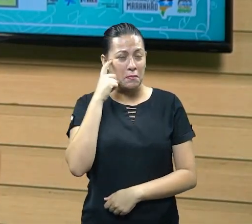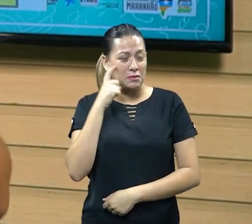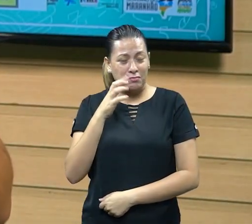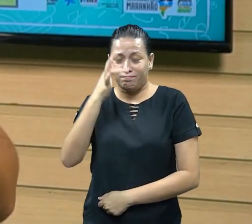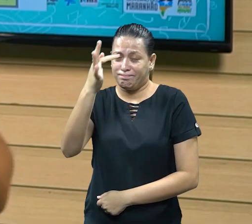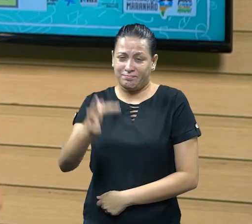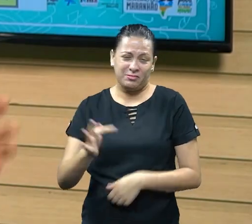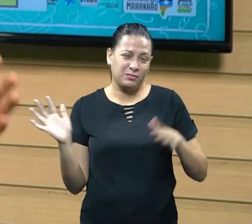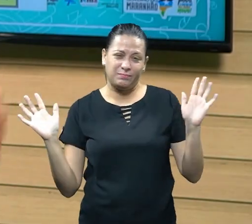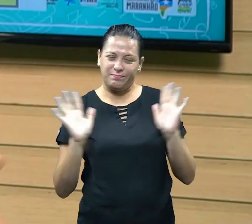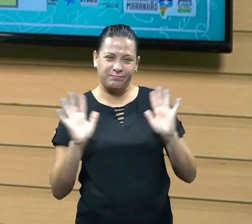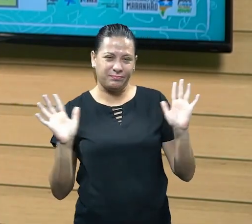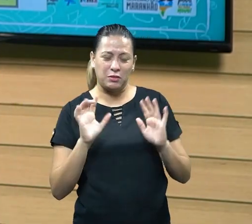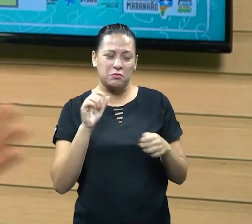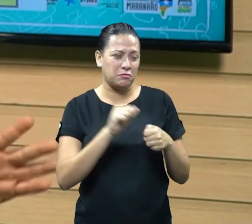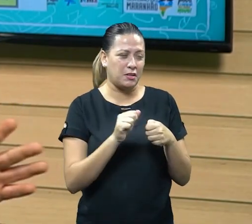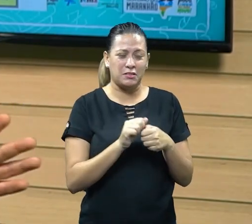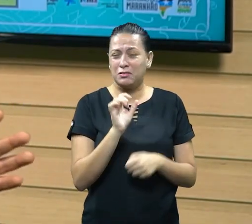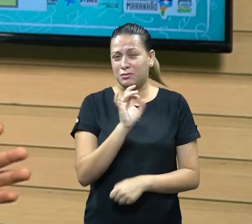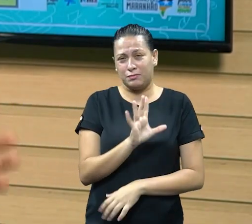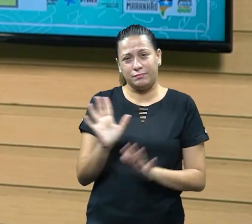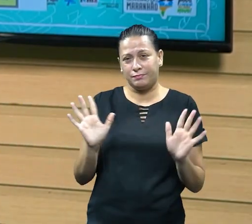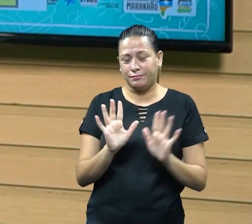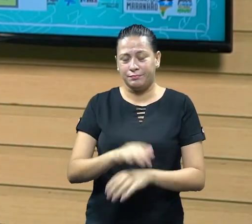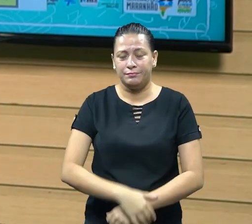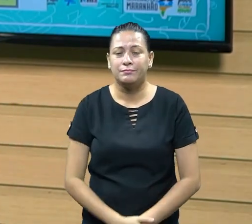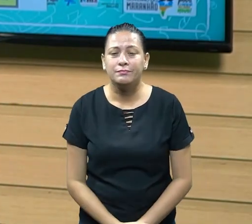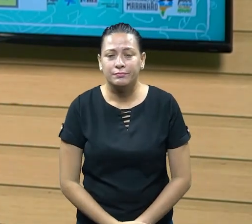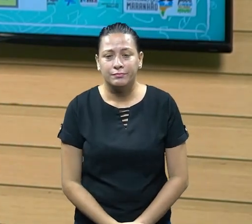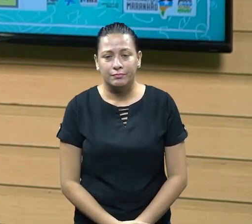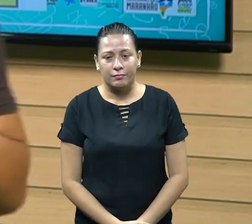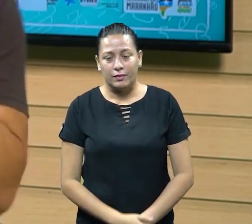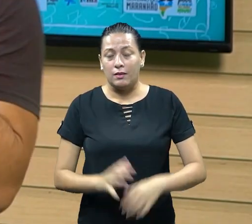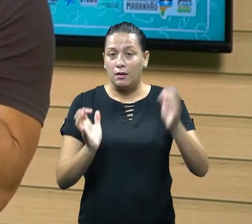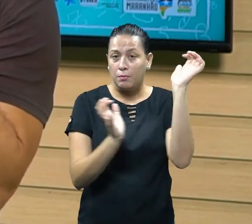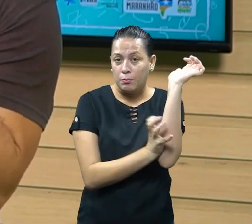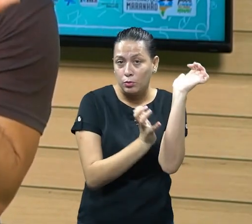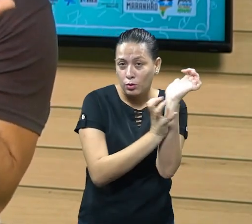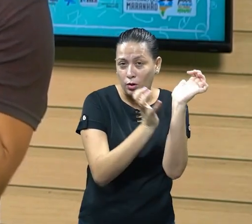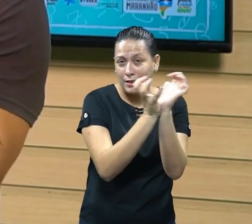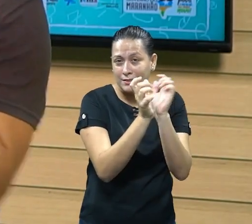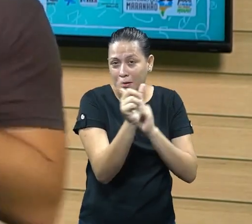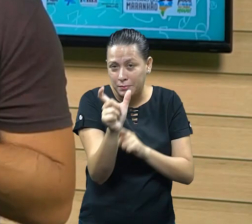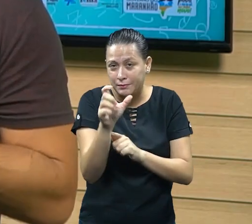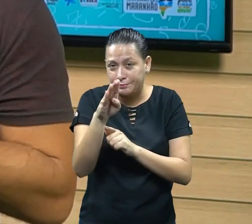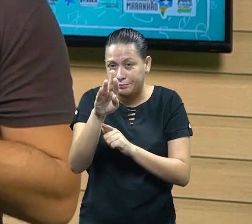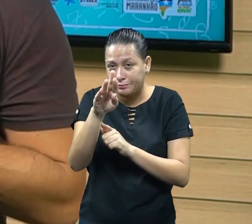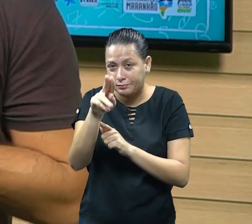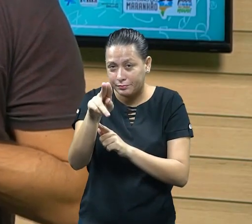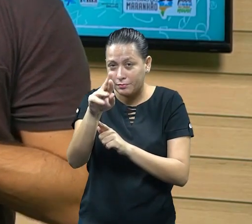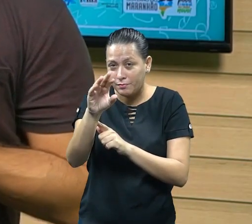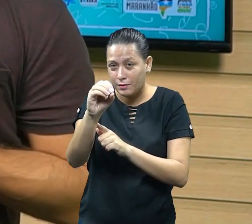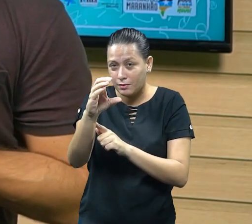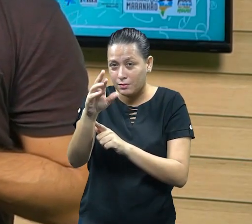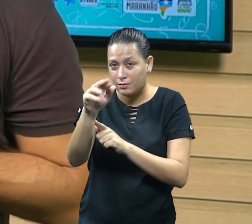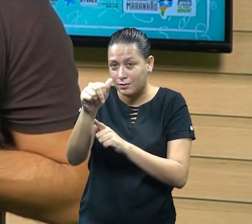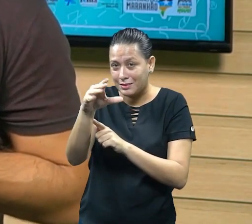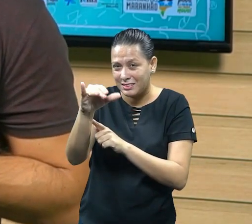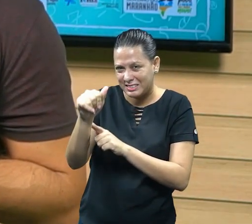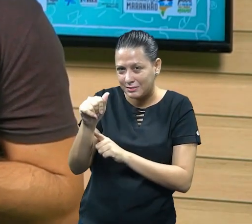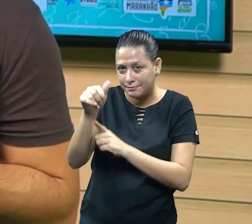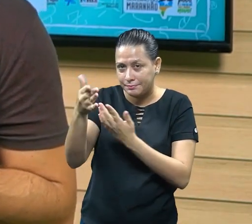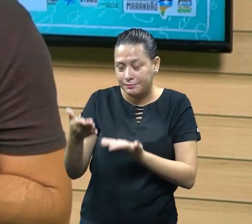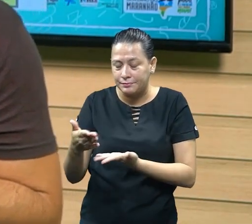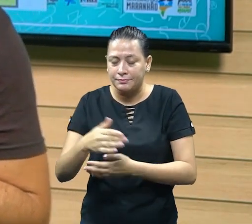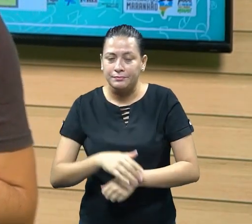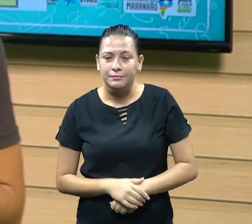longo prazo, vou lá, executo, resolver o meu problema. Aquela coisa burocrática. A burocracia, a palavra burocracia, eu sei que muitas das vezes ela